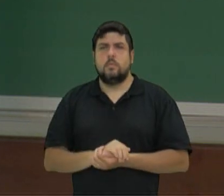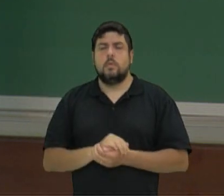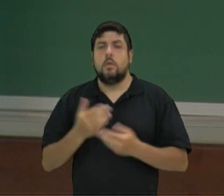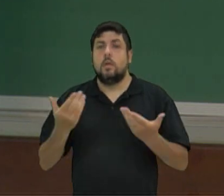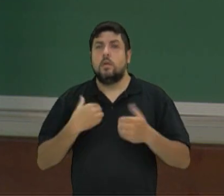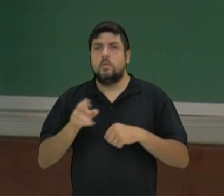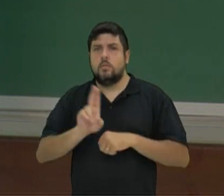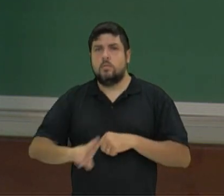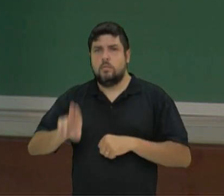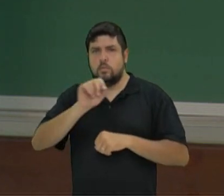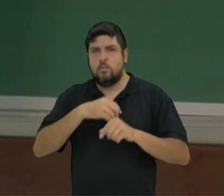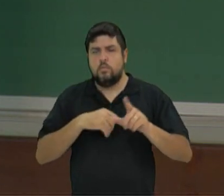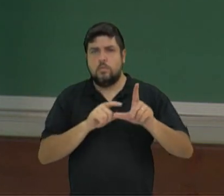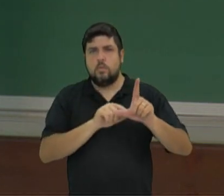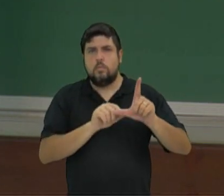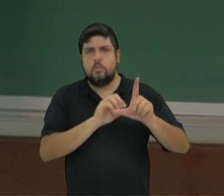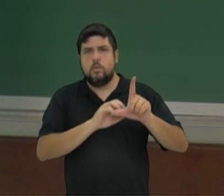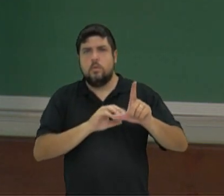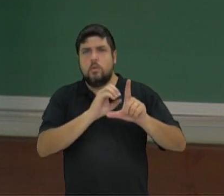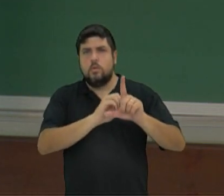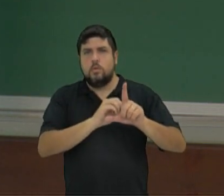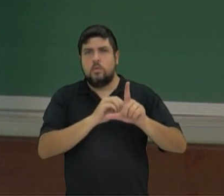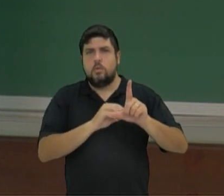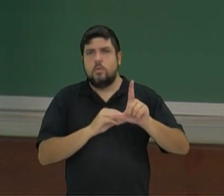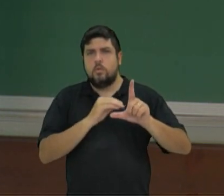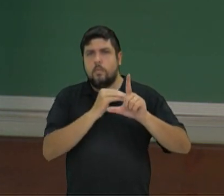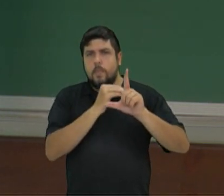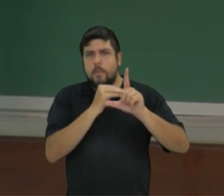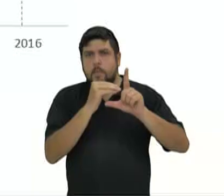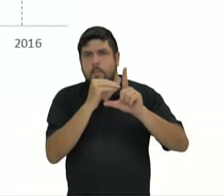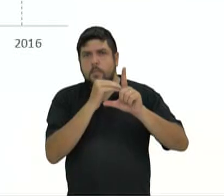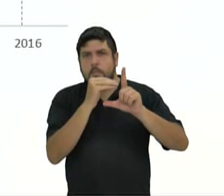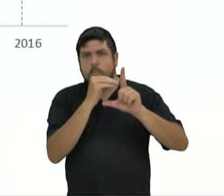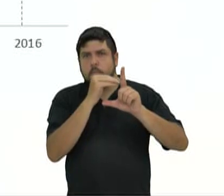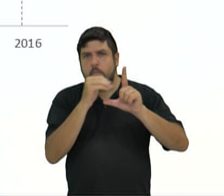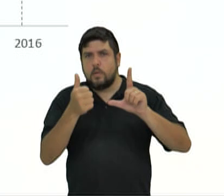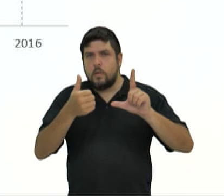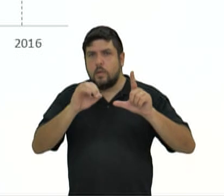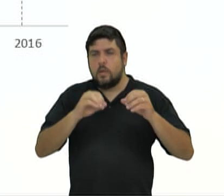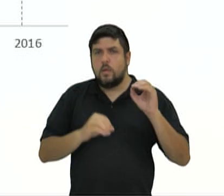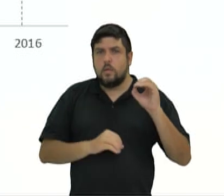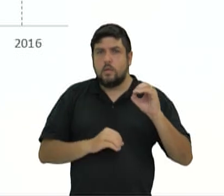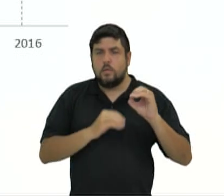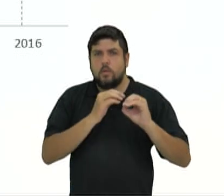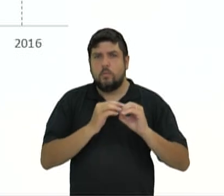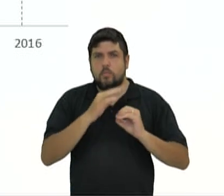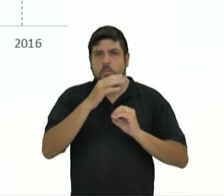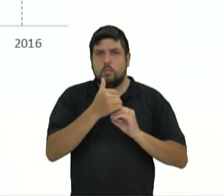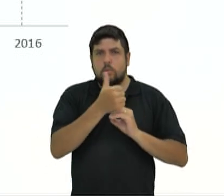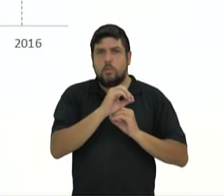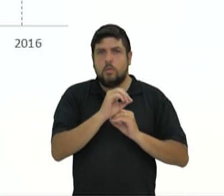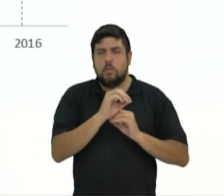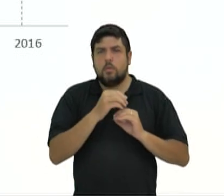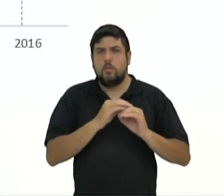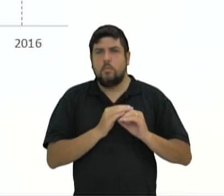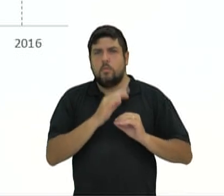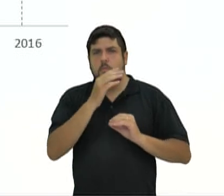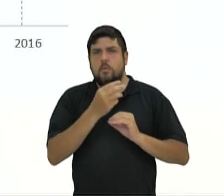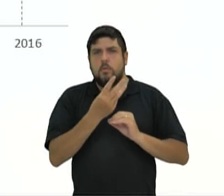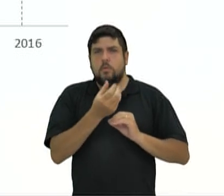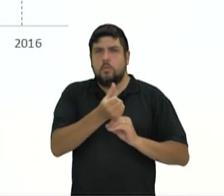uso daí do 0 ao 10, né, a cada 1 centímetros, né? Para aqui eu tenho 36, né,